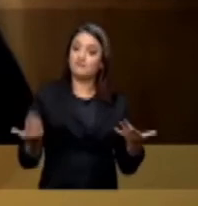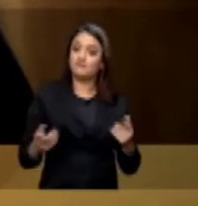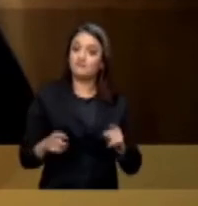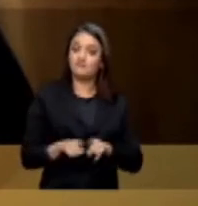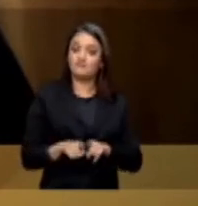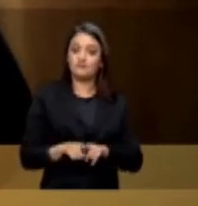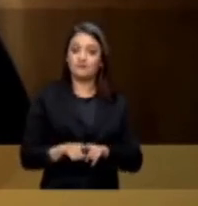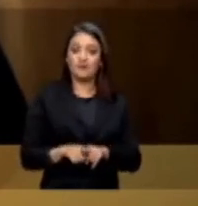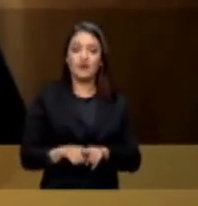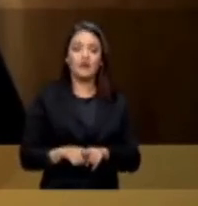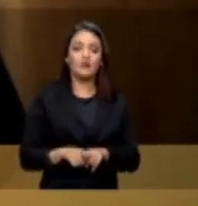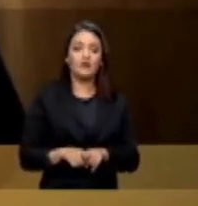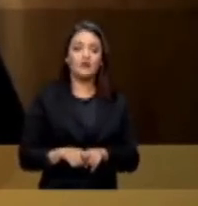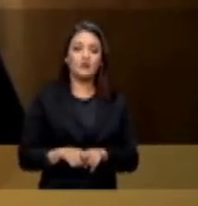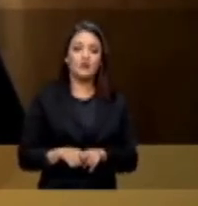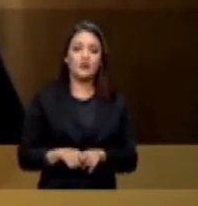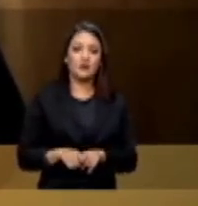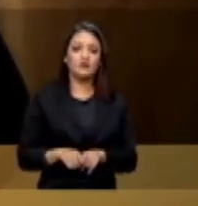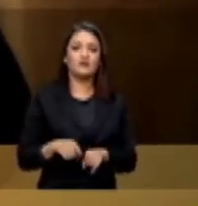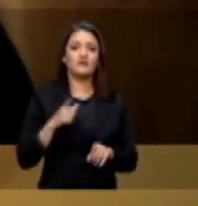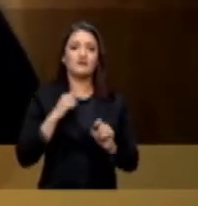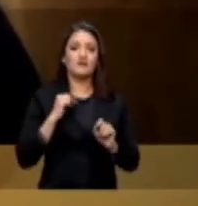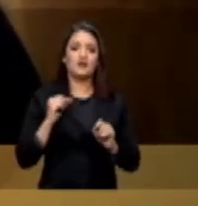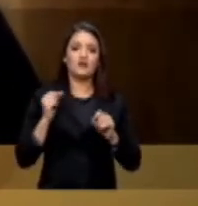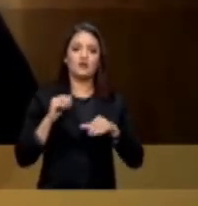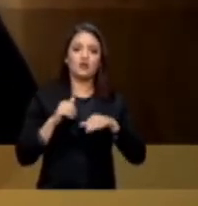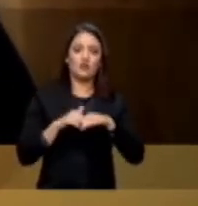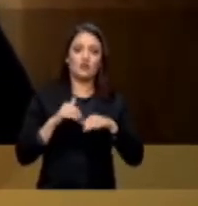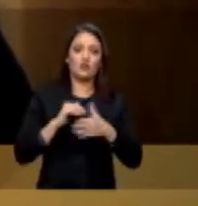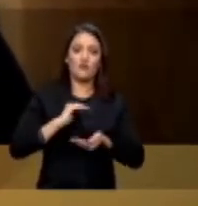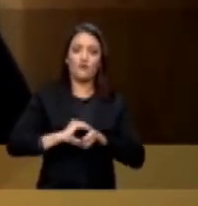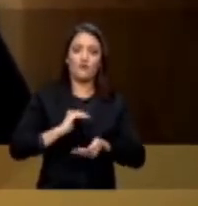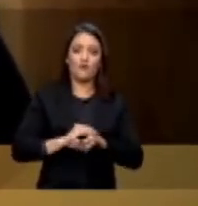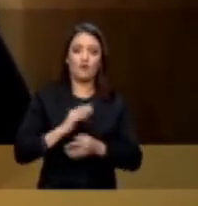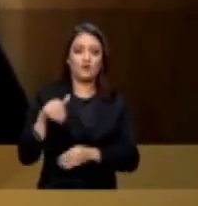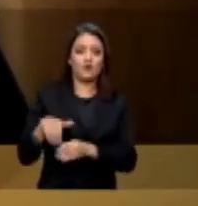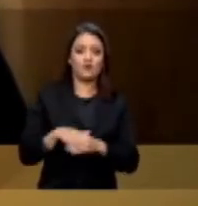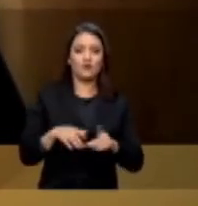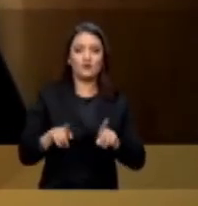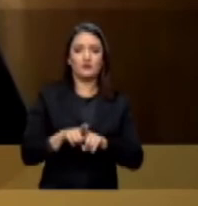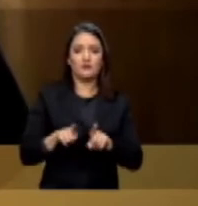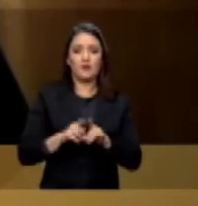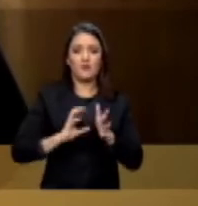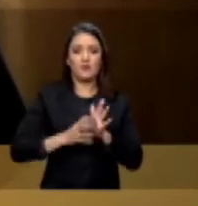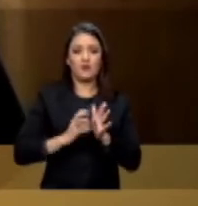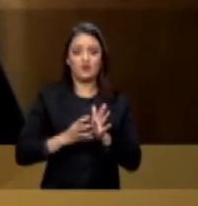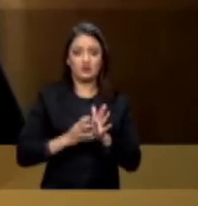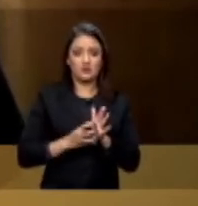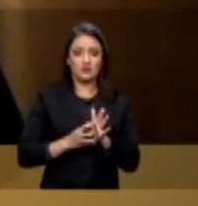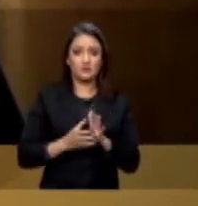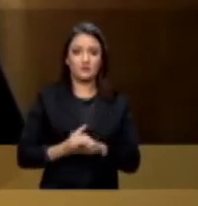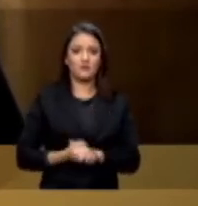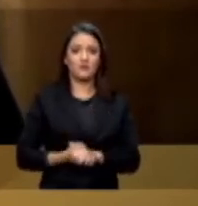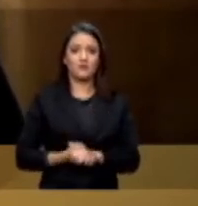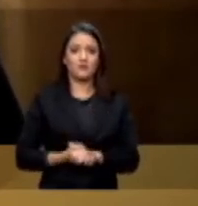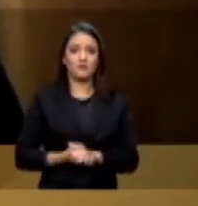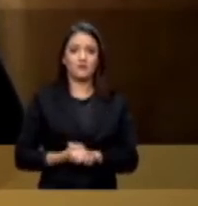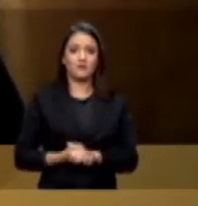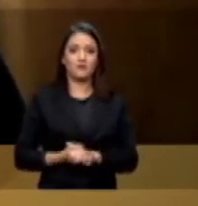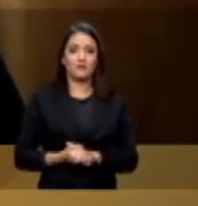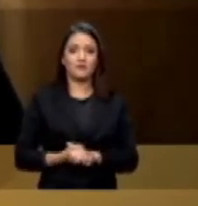inclusive, não só no fundo eleitoral, mas também no fundo partidário. Tá? Como estamos diante de